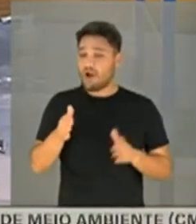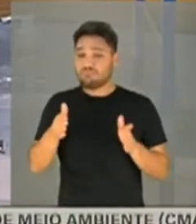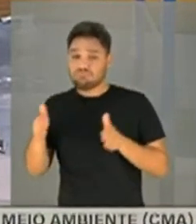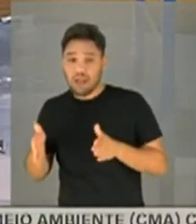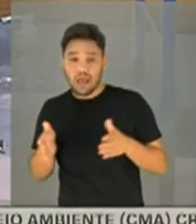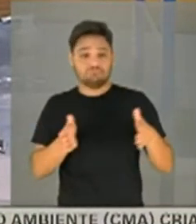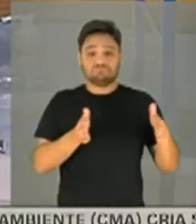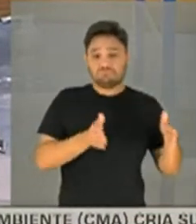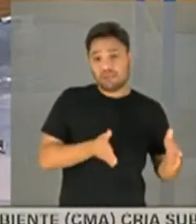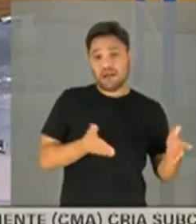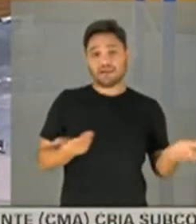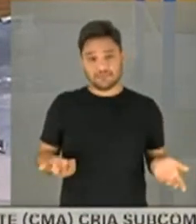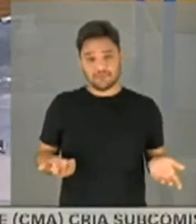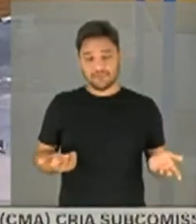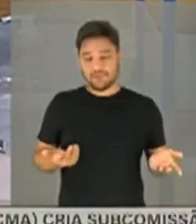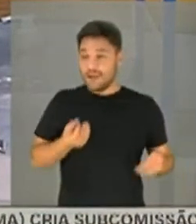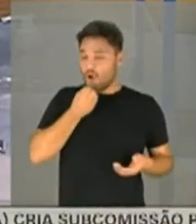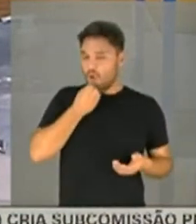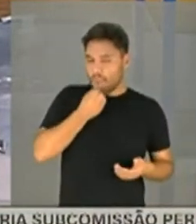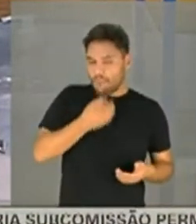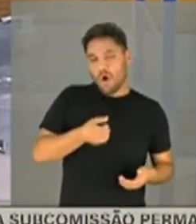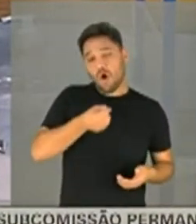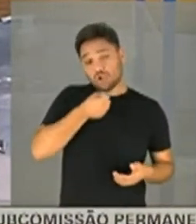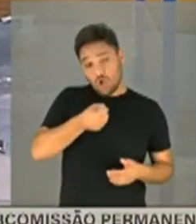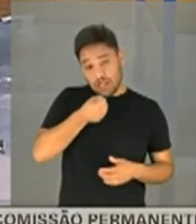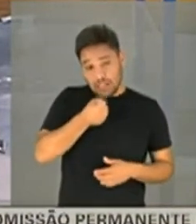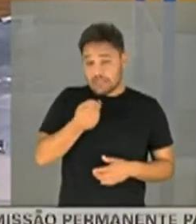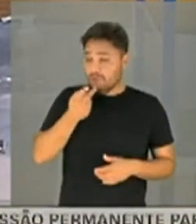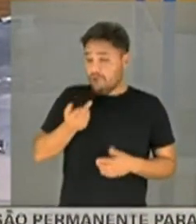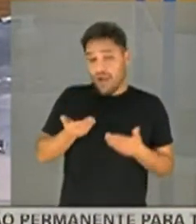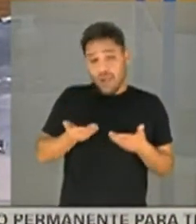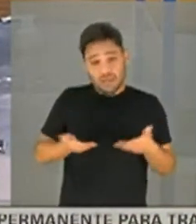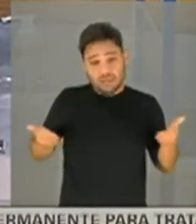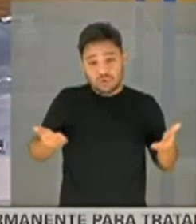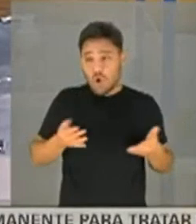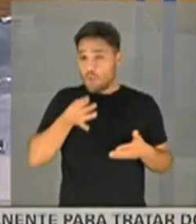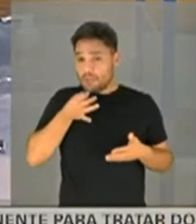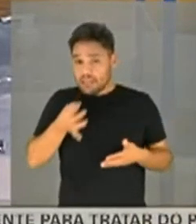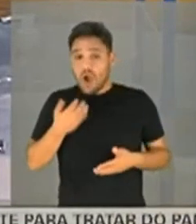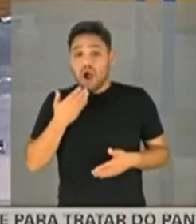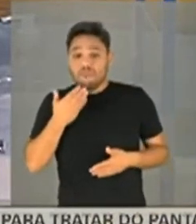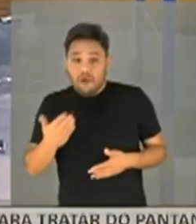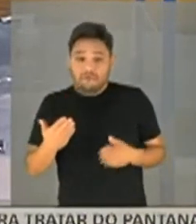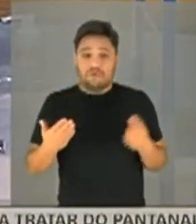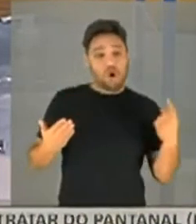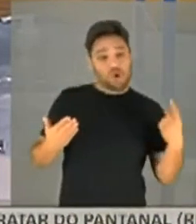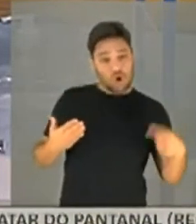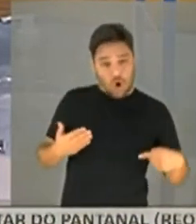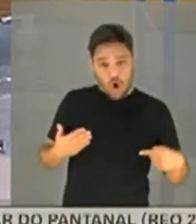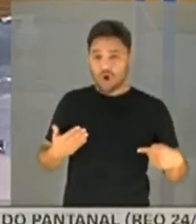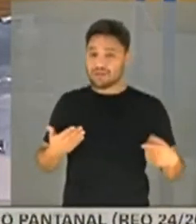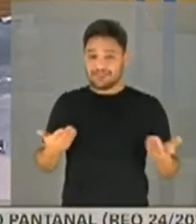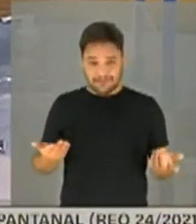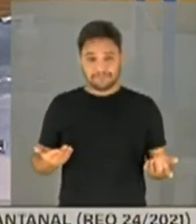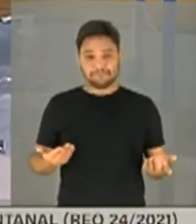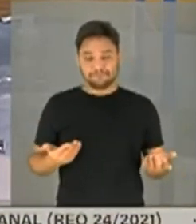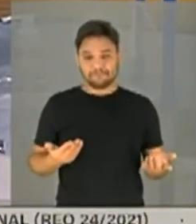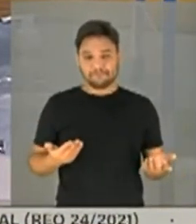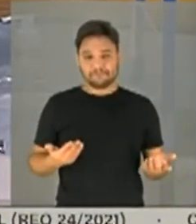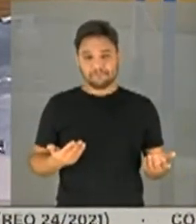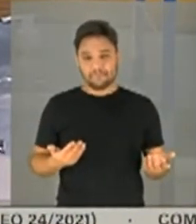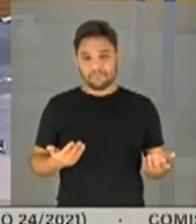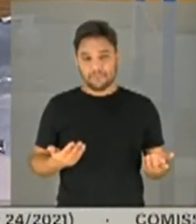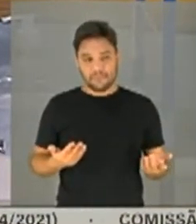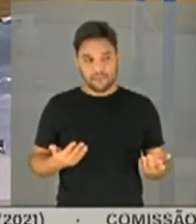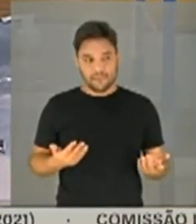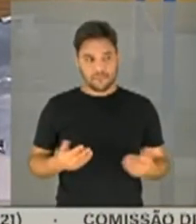lados. O bom jornalismo pede isso, o contraditório, a ampla defesa, no caso,